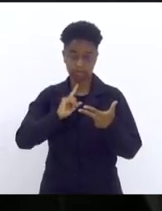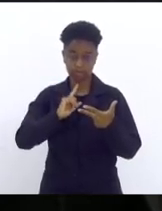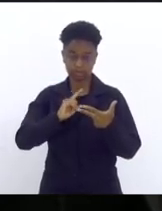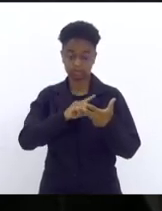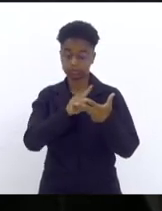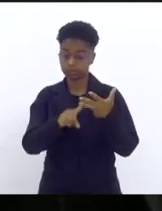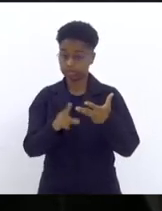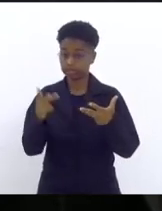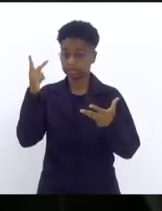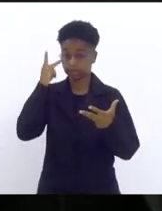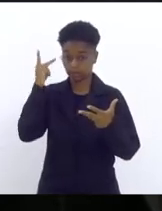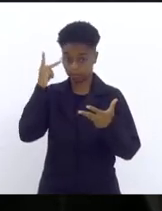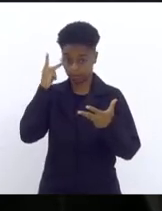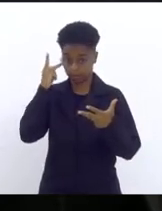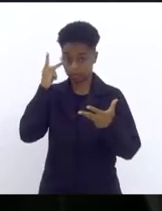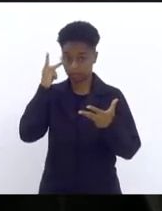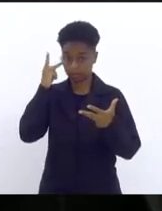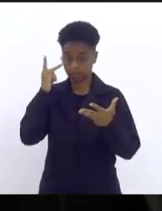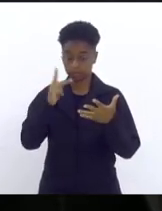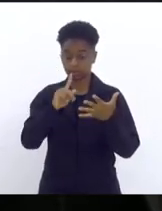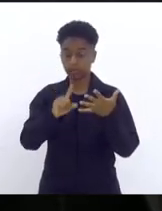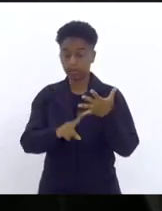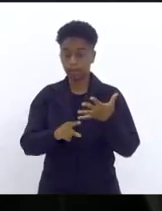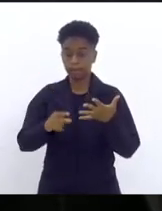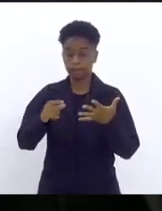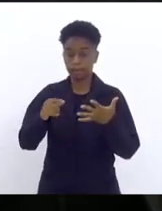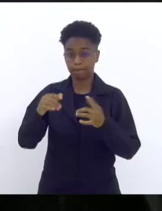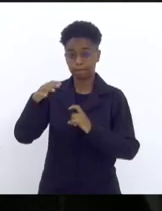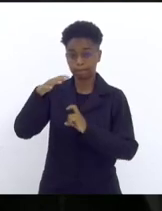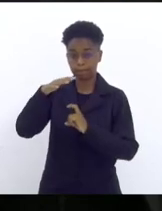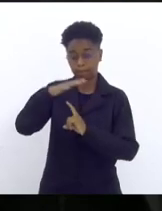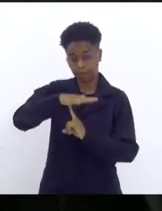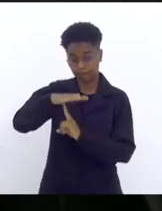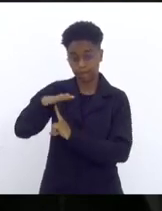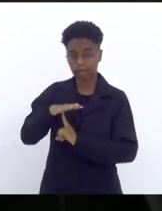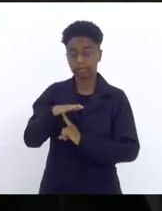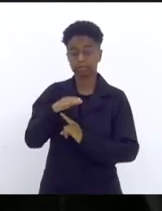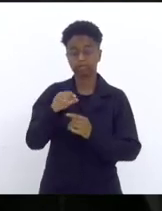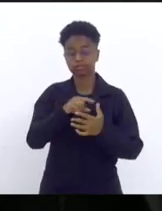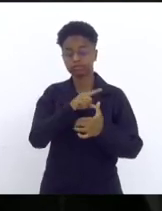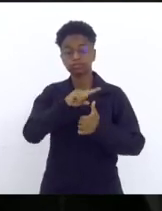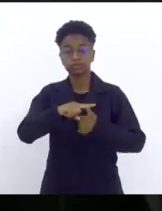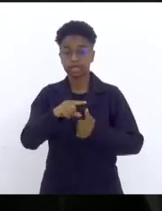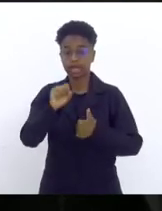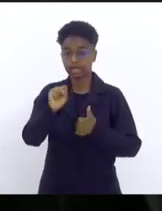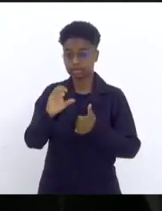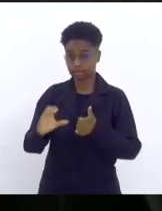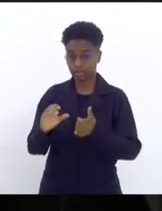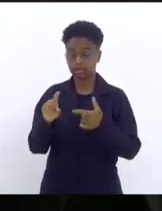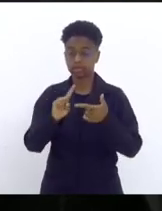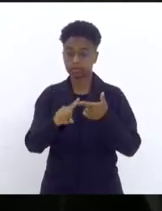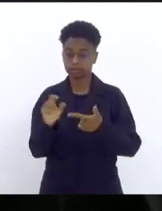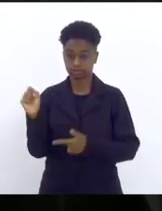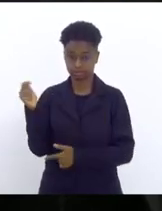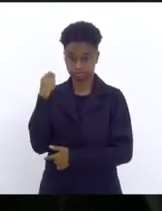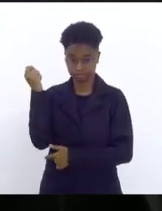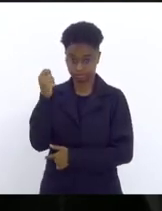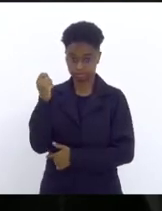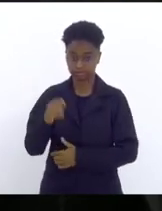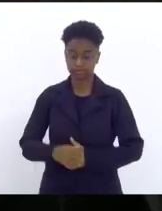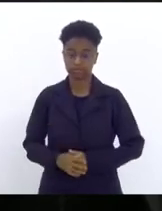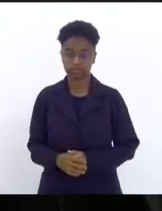São Paulo Paraná Santa Catarina e Rio Grande do Sul